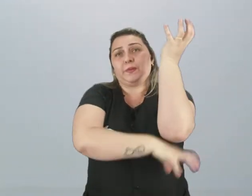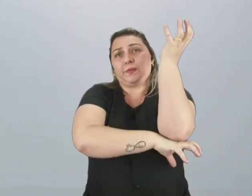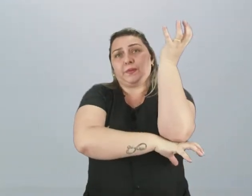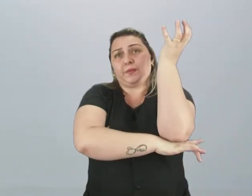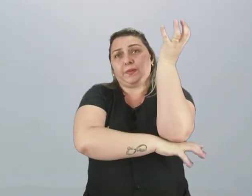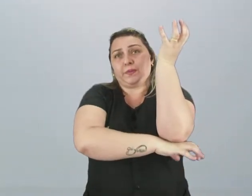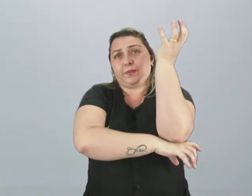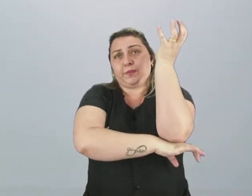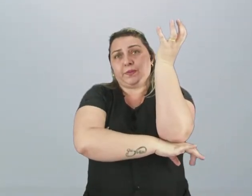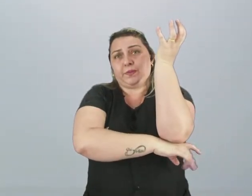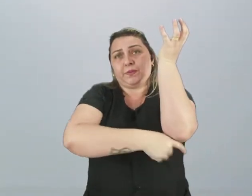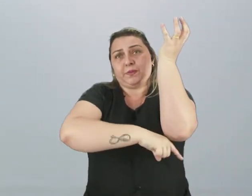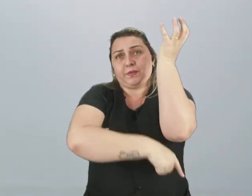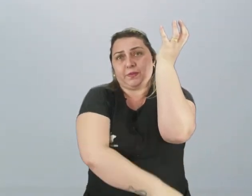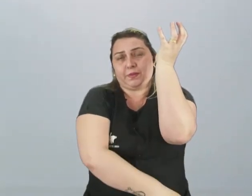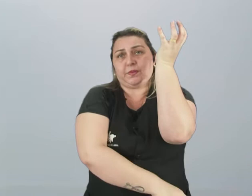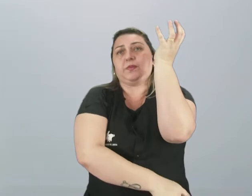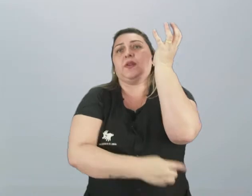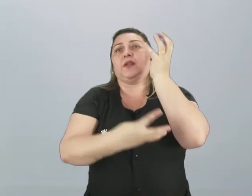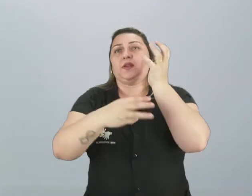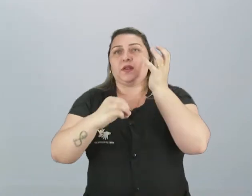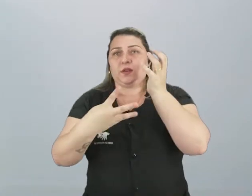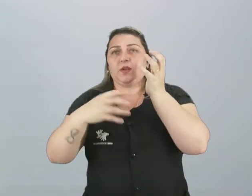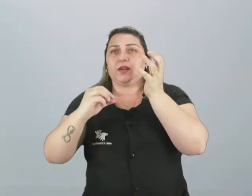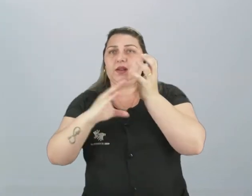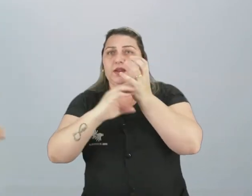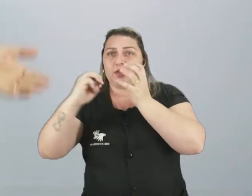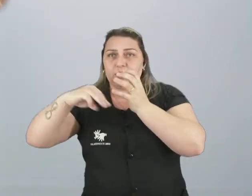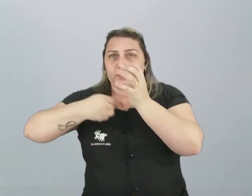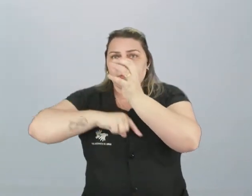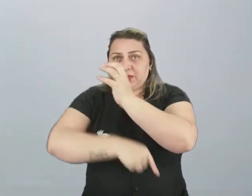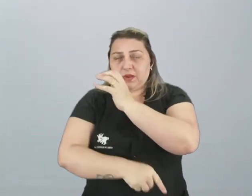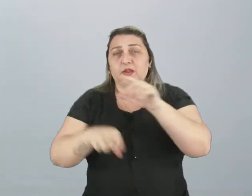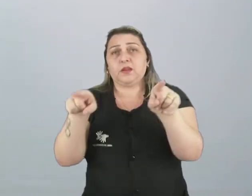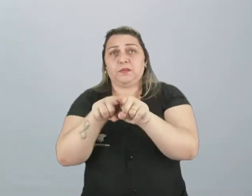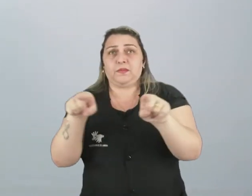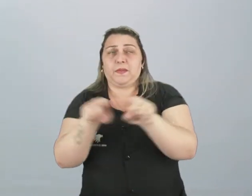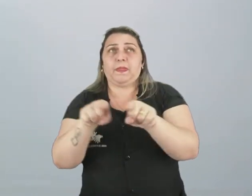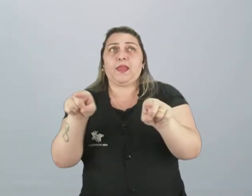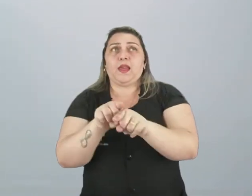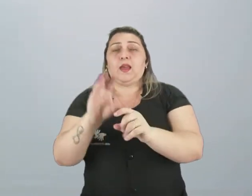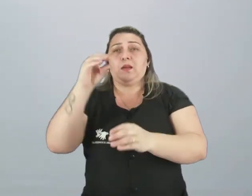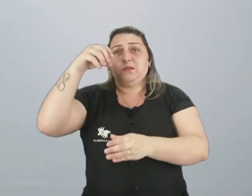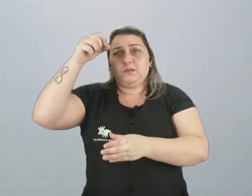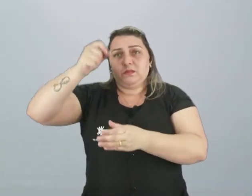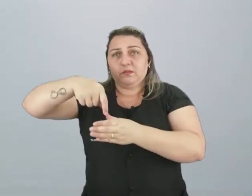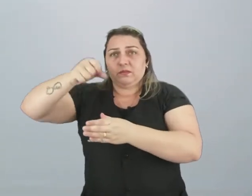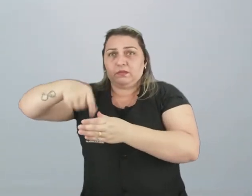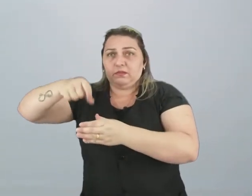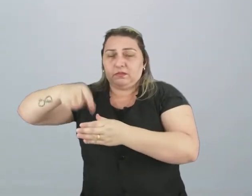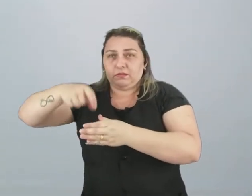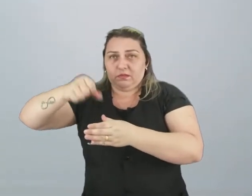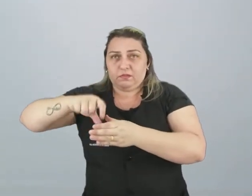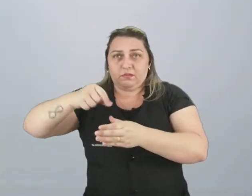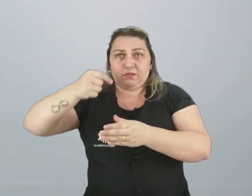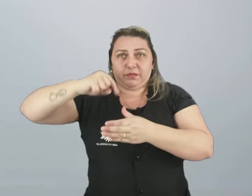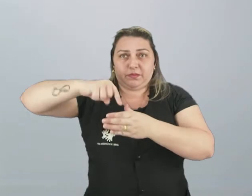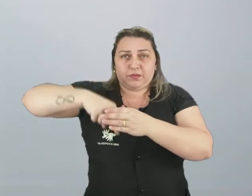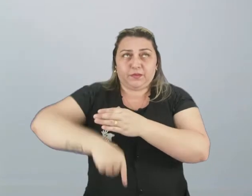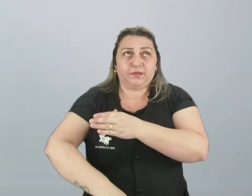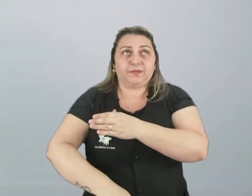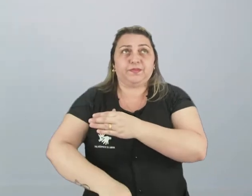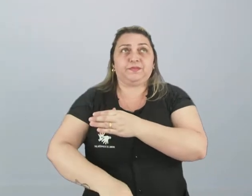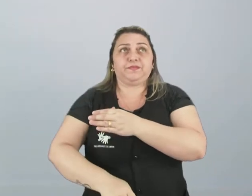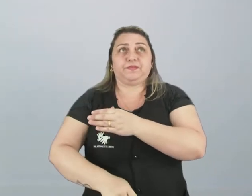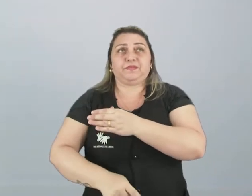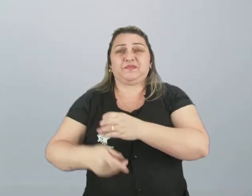mais externa do solo, ali em 30, 40 centímetros. E além disso, além de plantarem as plantas em grande profundidade, ainda